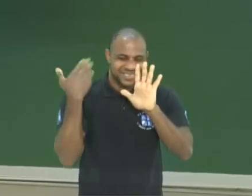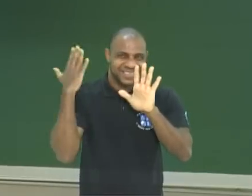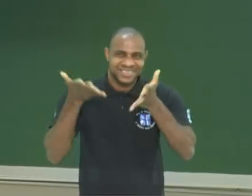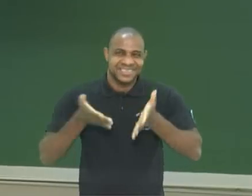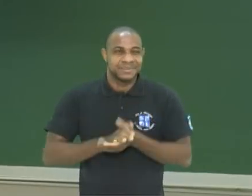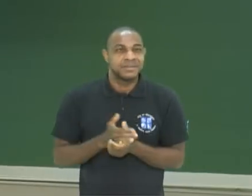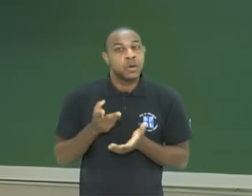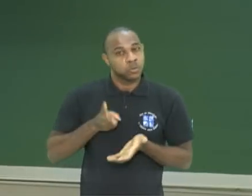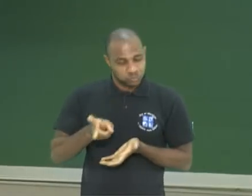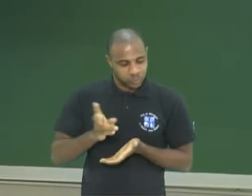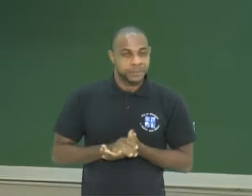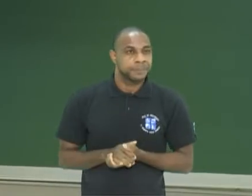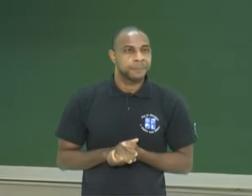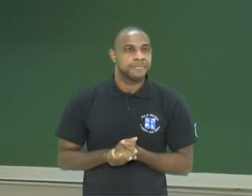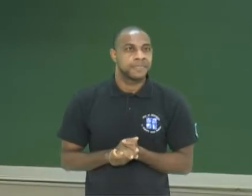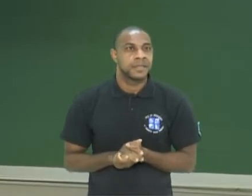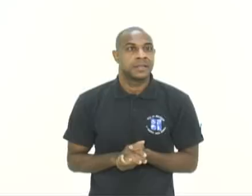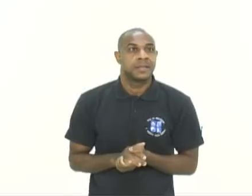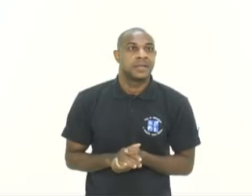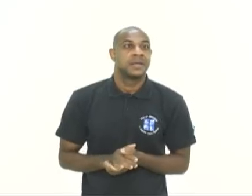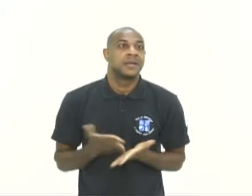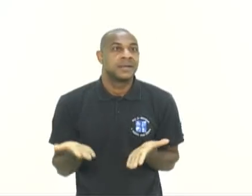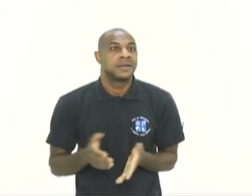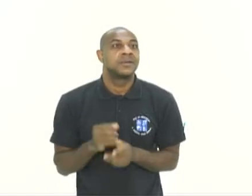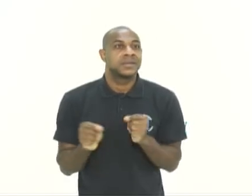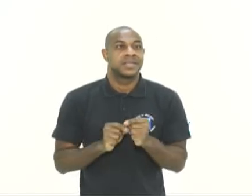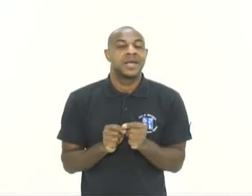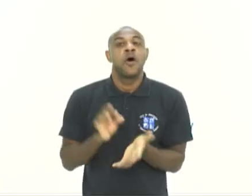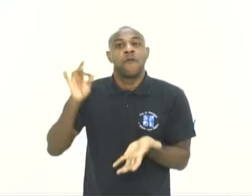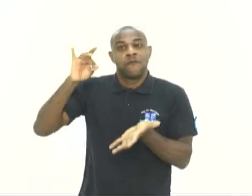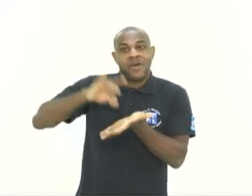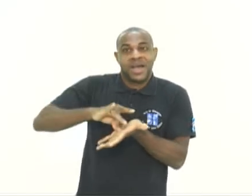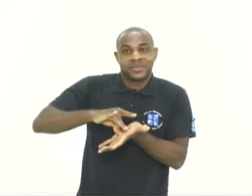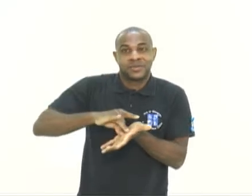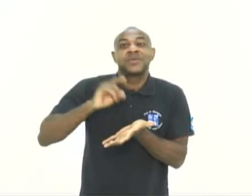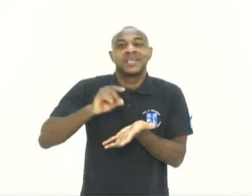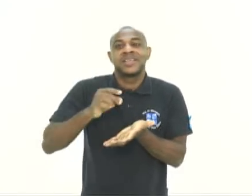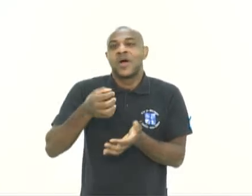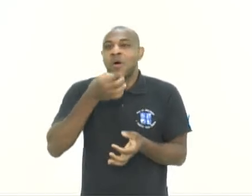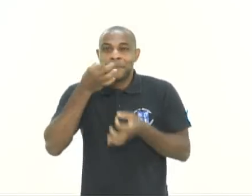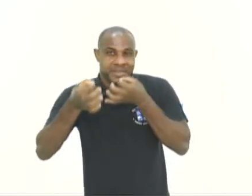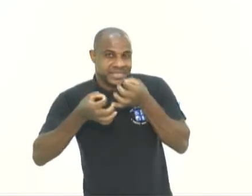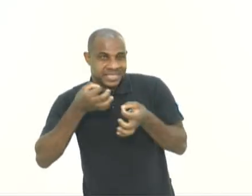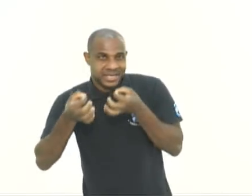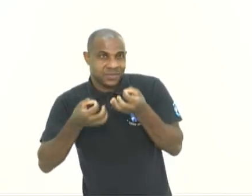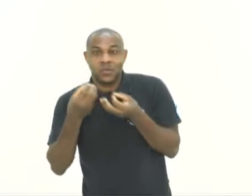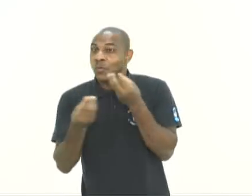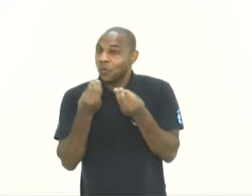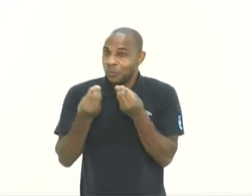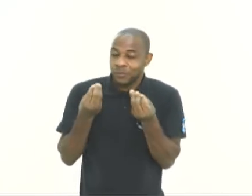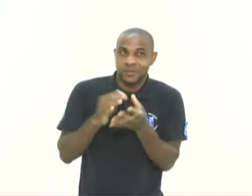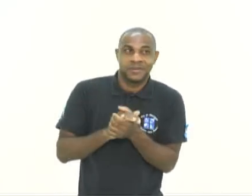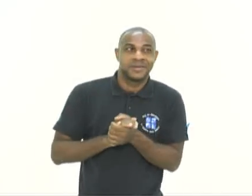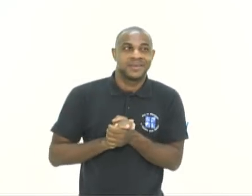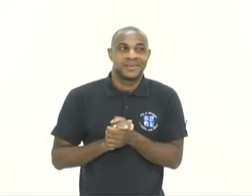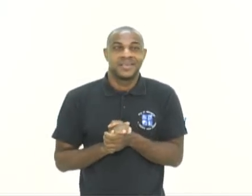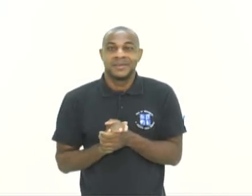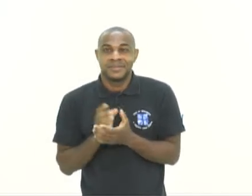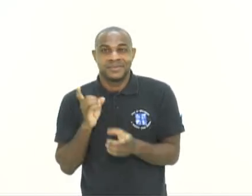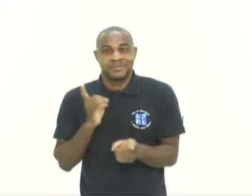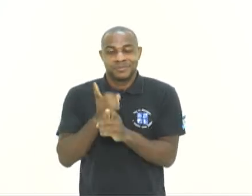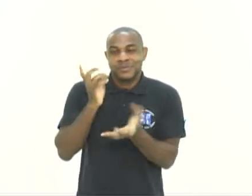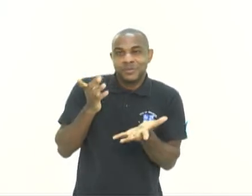ele. Nós vamos distinguir um fato da opinião relativa a esse fato. Então, distinguir o